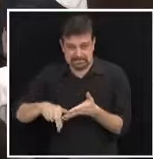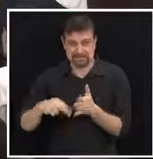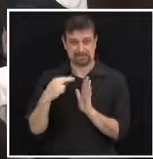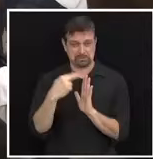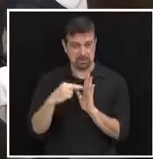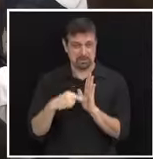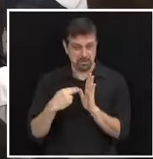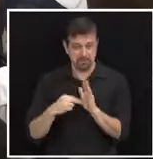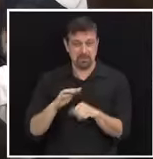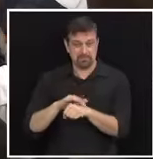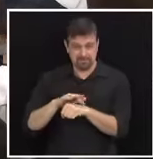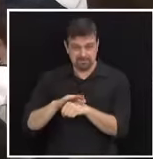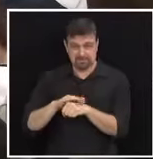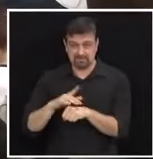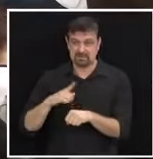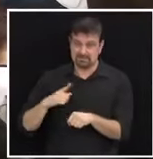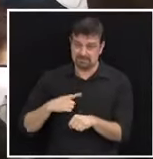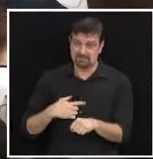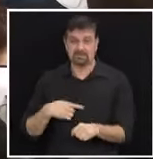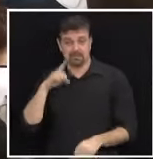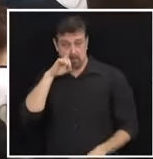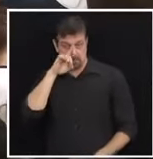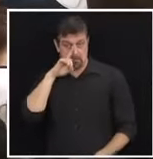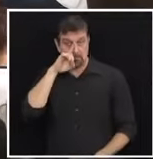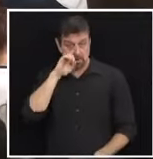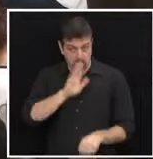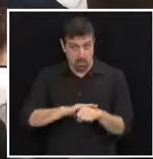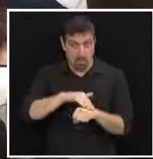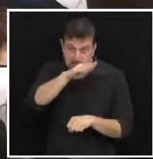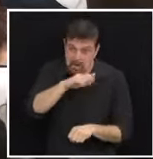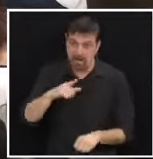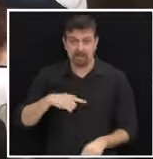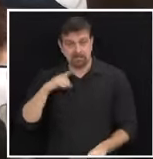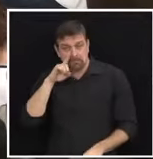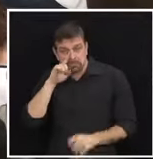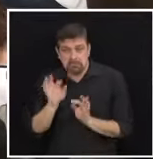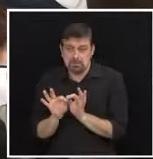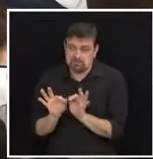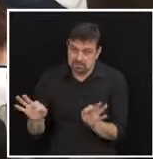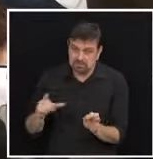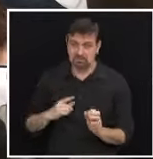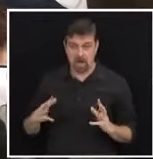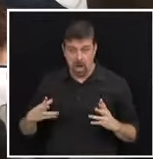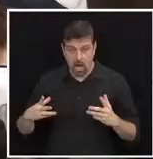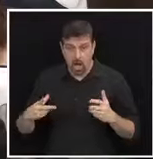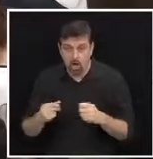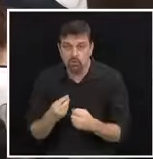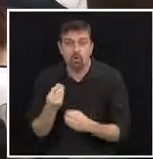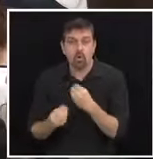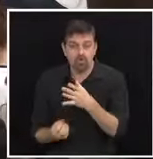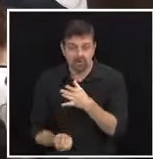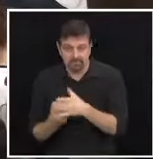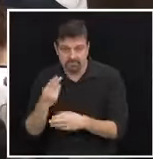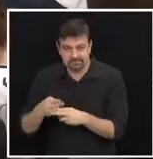lista grande. Algumas são mais intensas, mais graves, outras mais leves, mas todas com transmissão